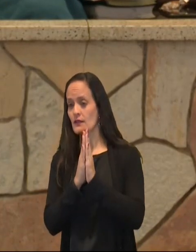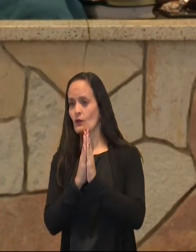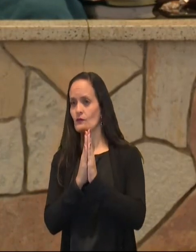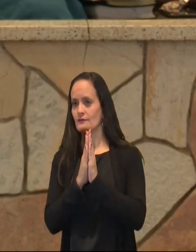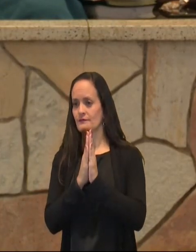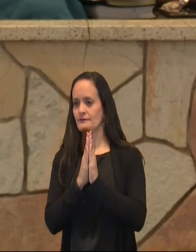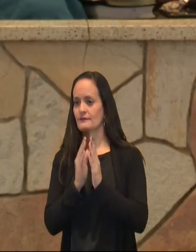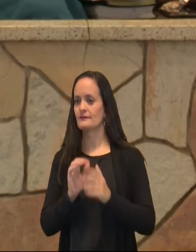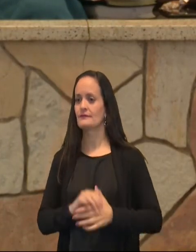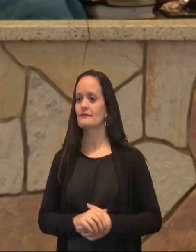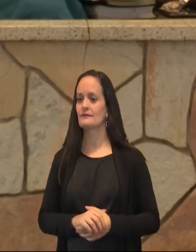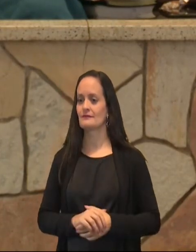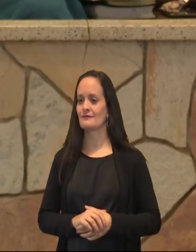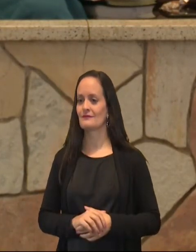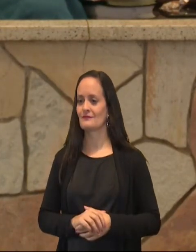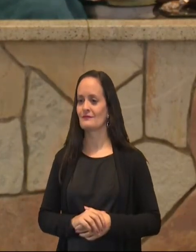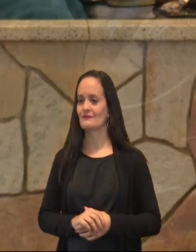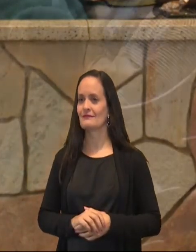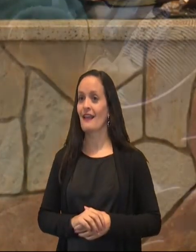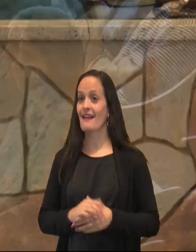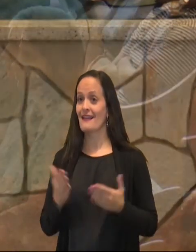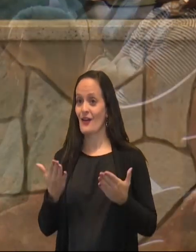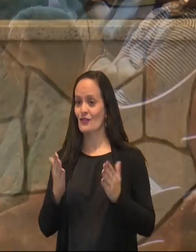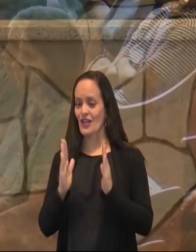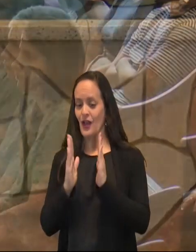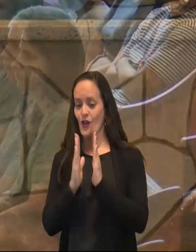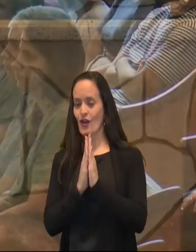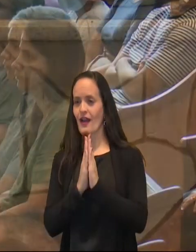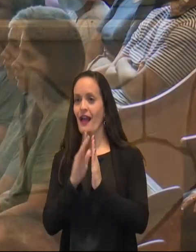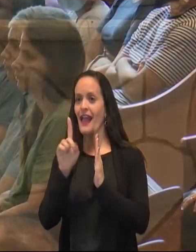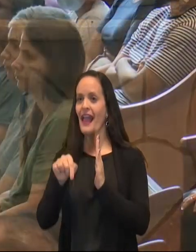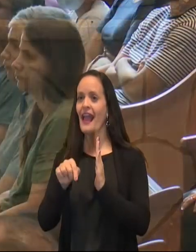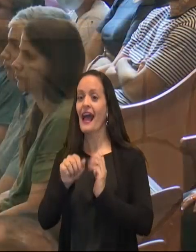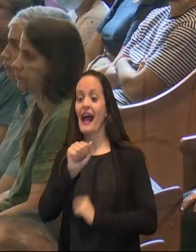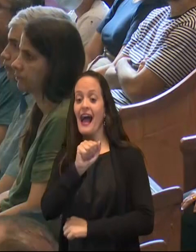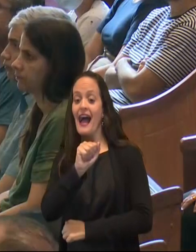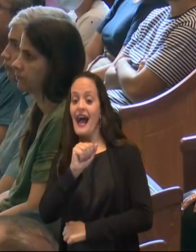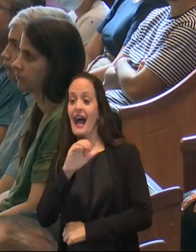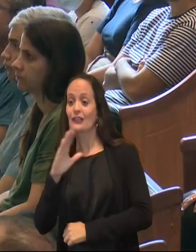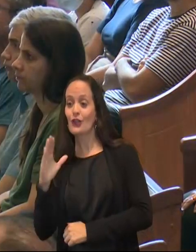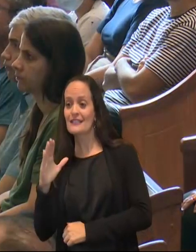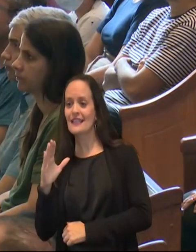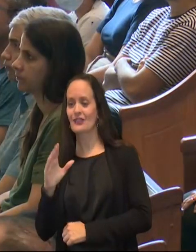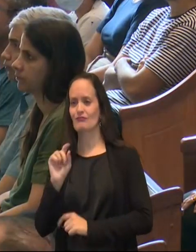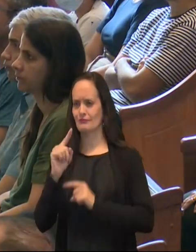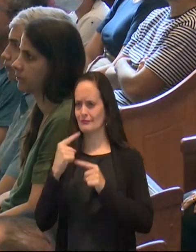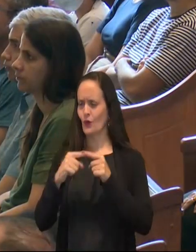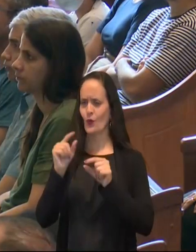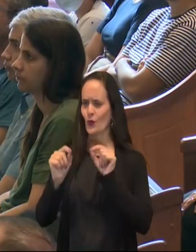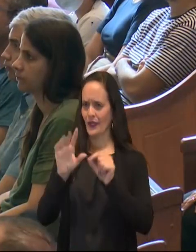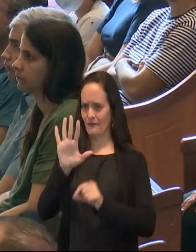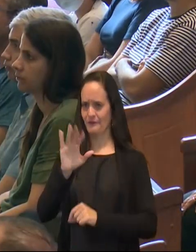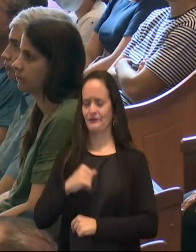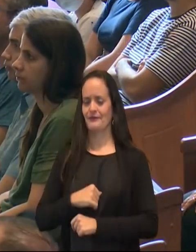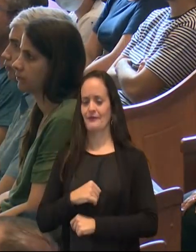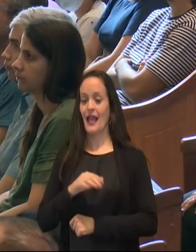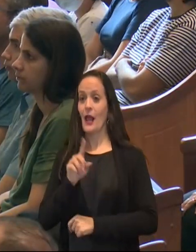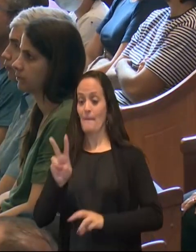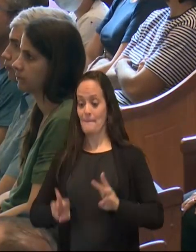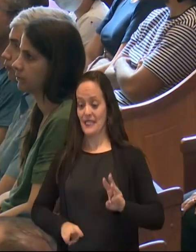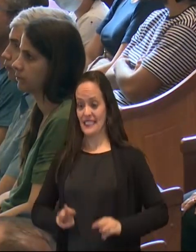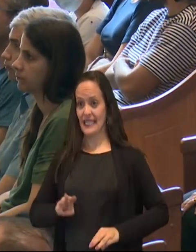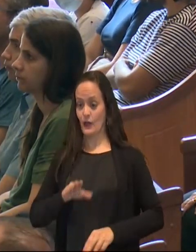cada agora adolescente que vem da turma roxa. Os irmãos sabem que nós temos aqui no nosso